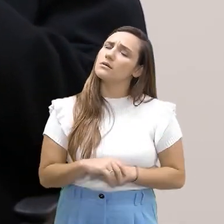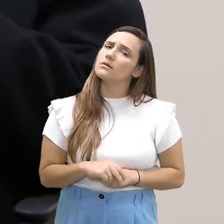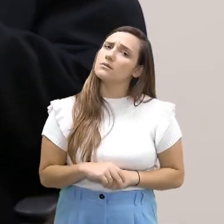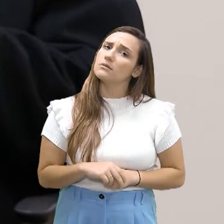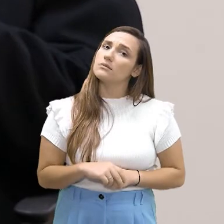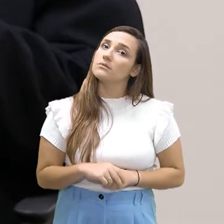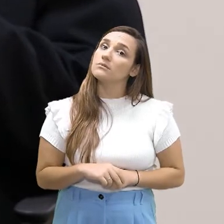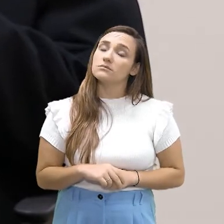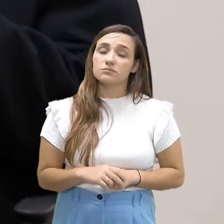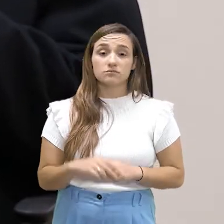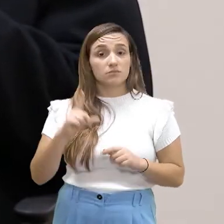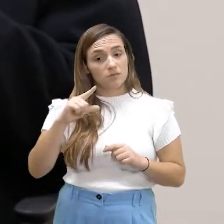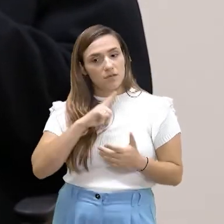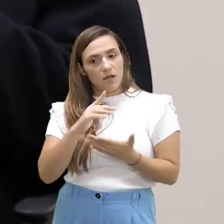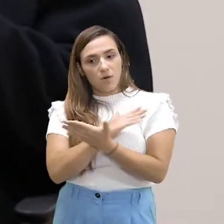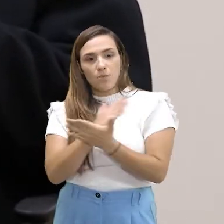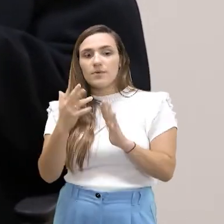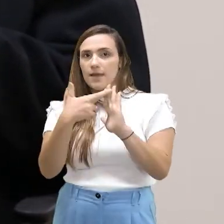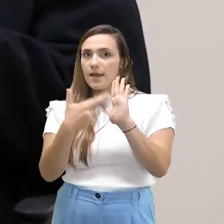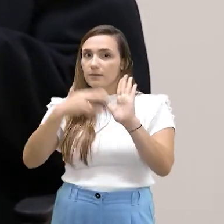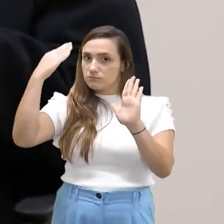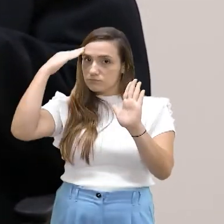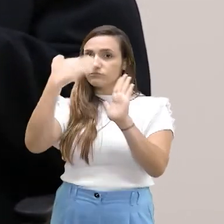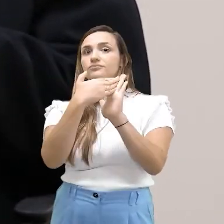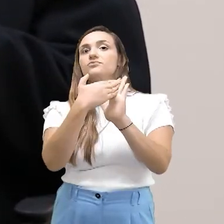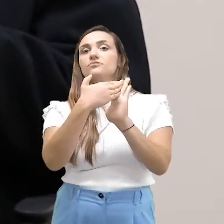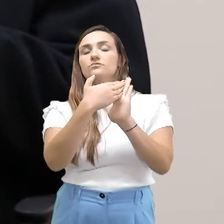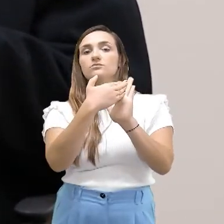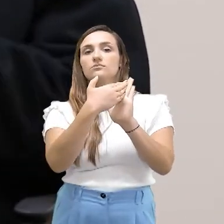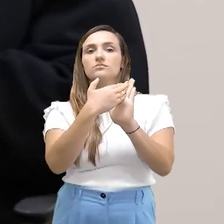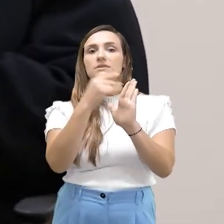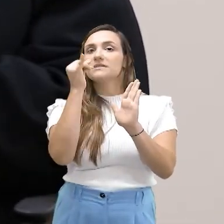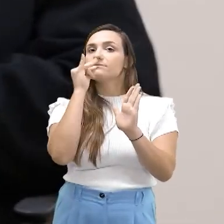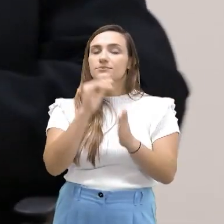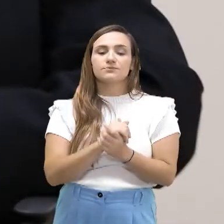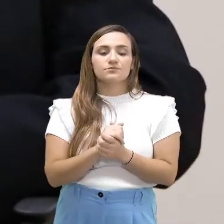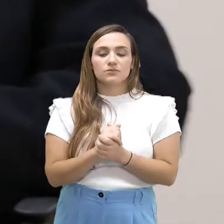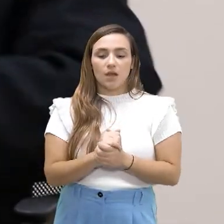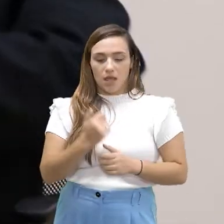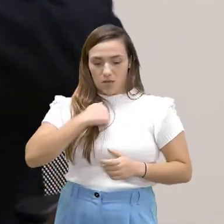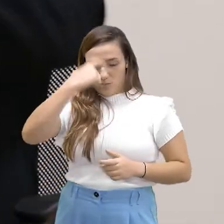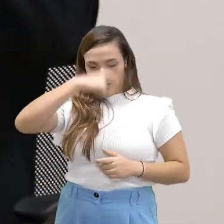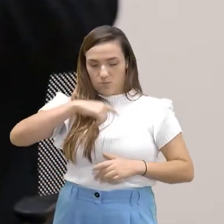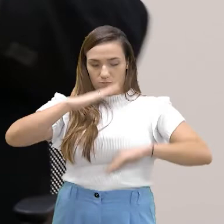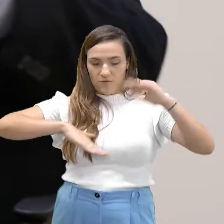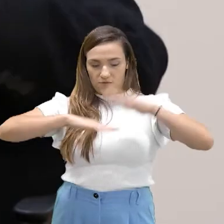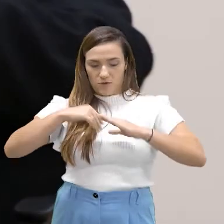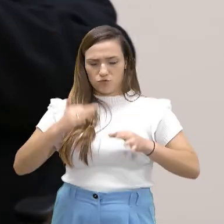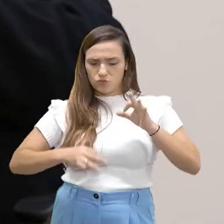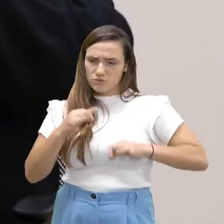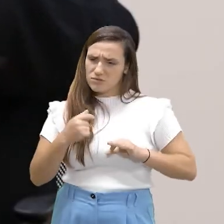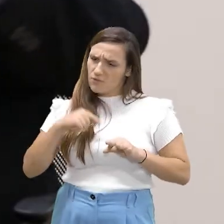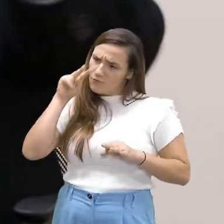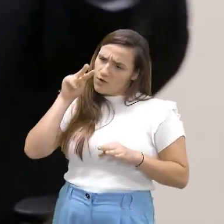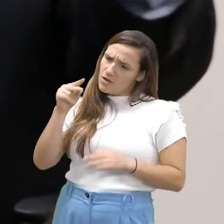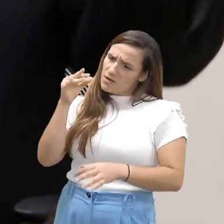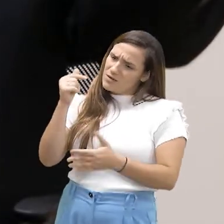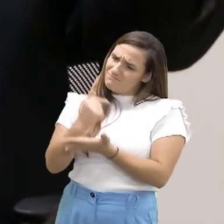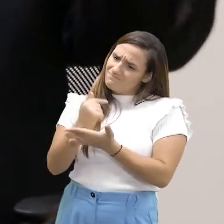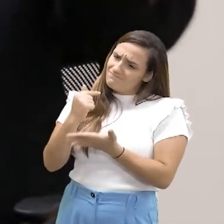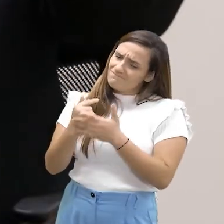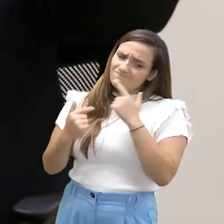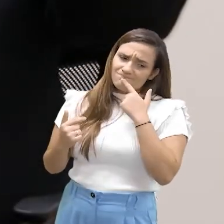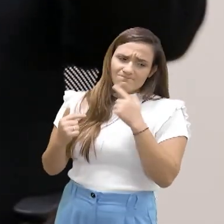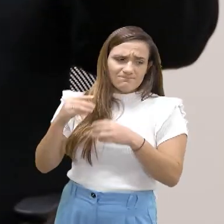Os critérios são critérios objetivos, ou seja, o juiz da comarca, averiguando